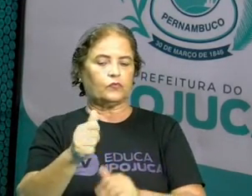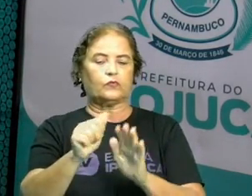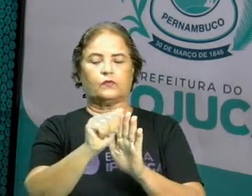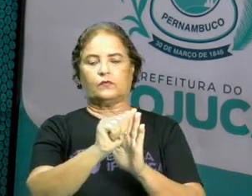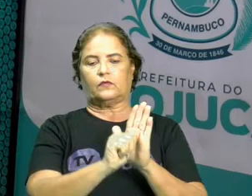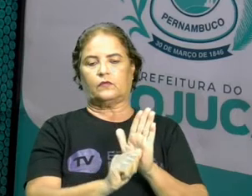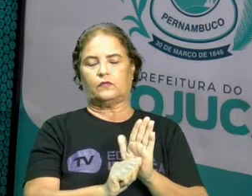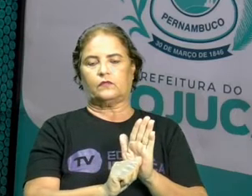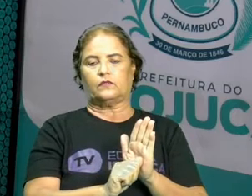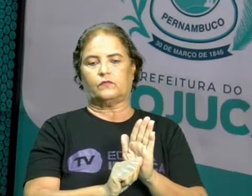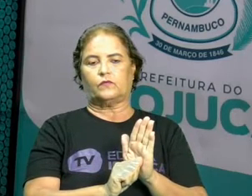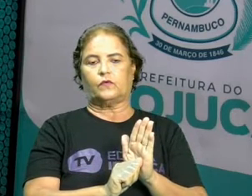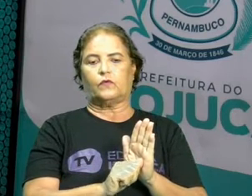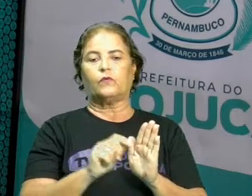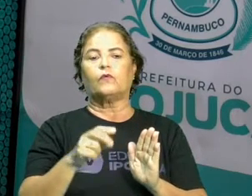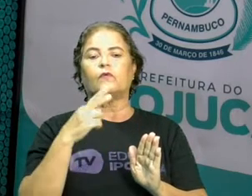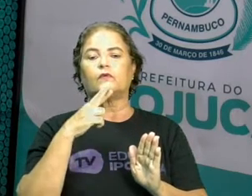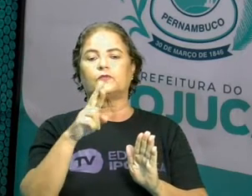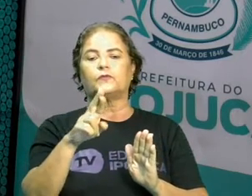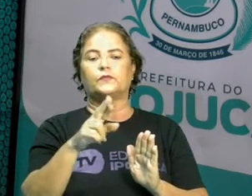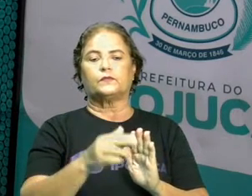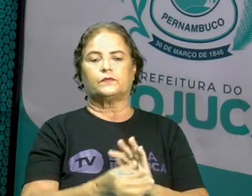aí? Qual o resultado?